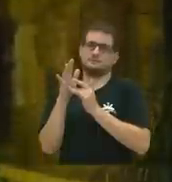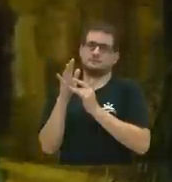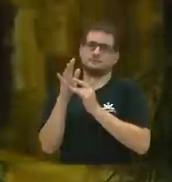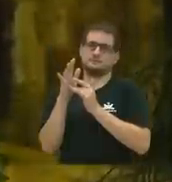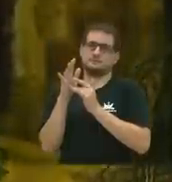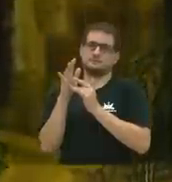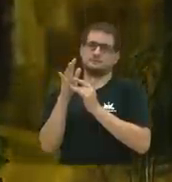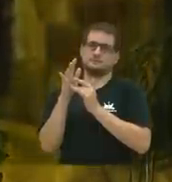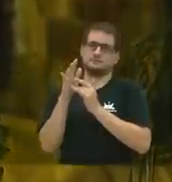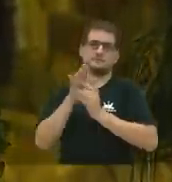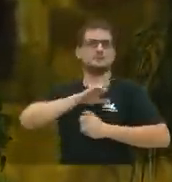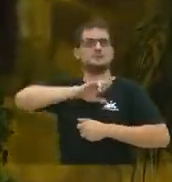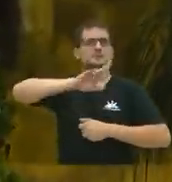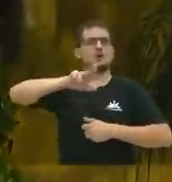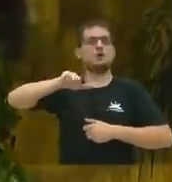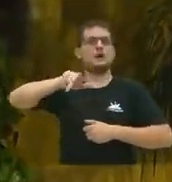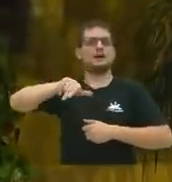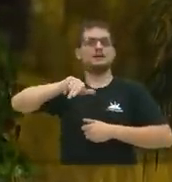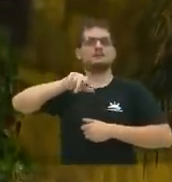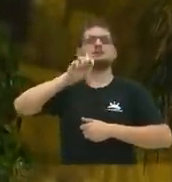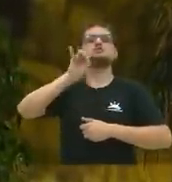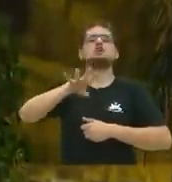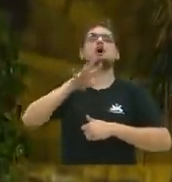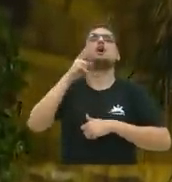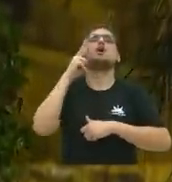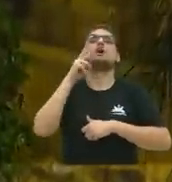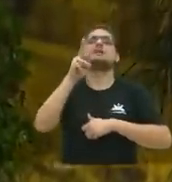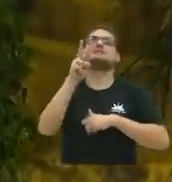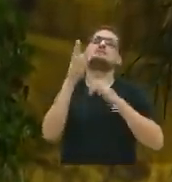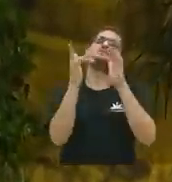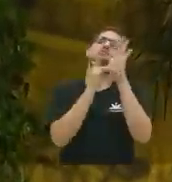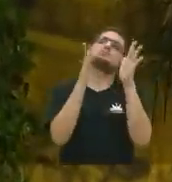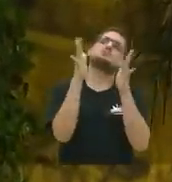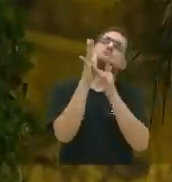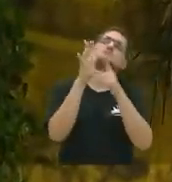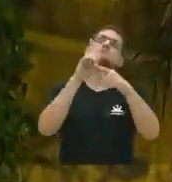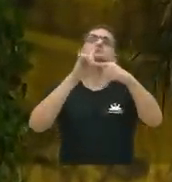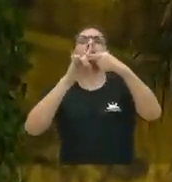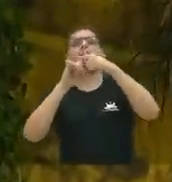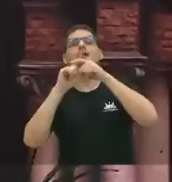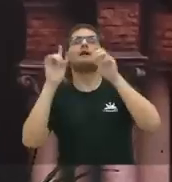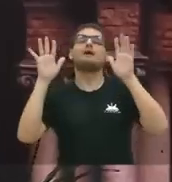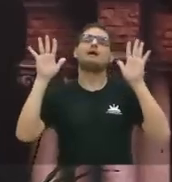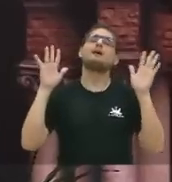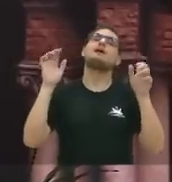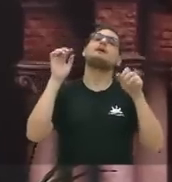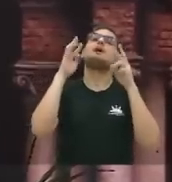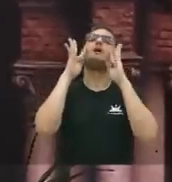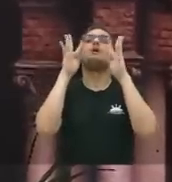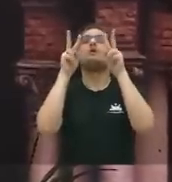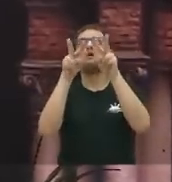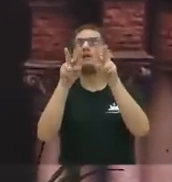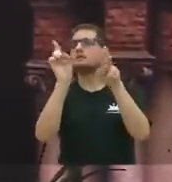como espectadores. Na vida ninguém é espectador.